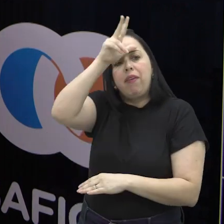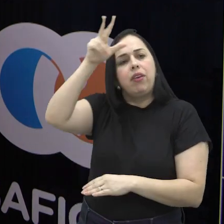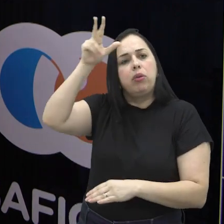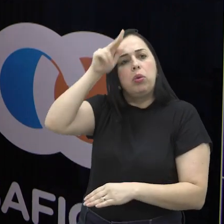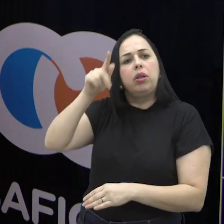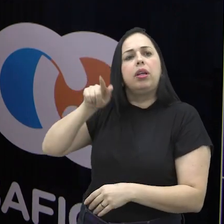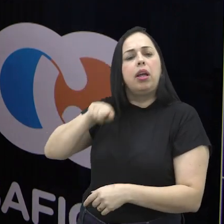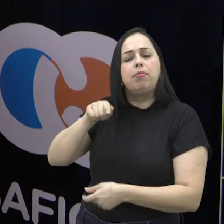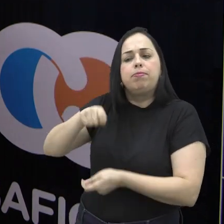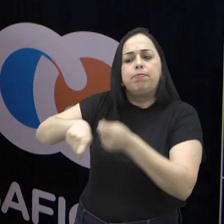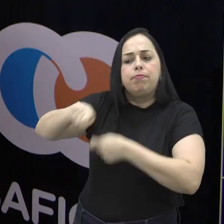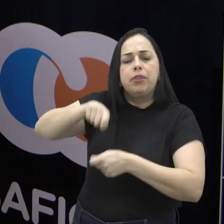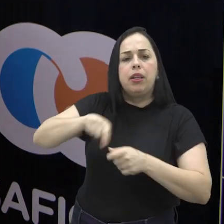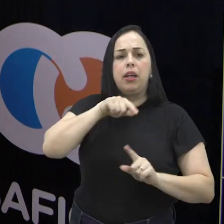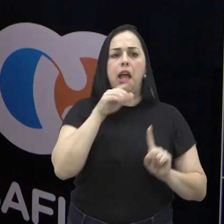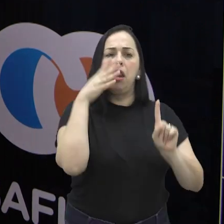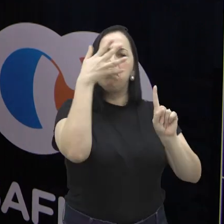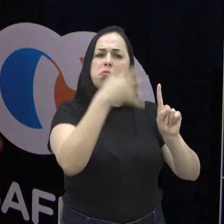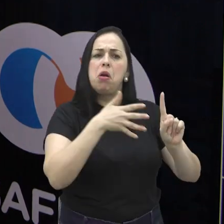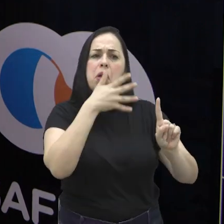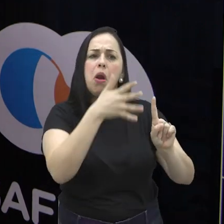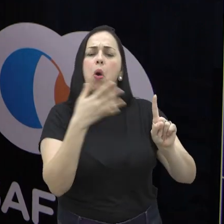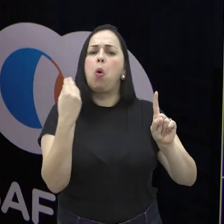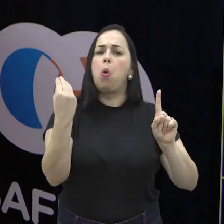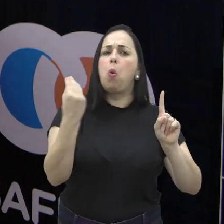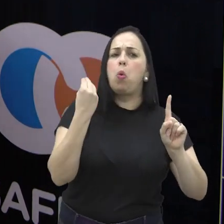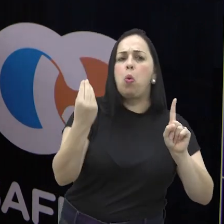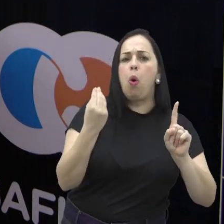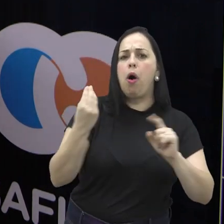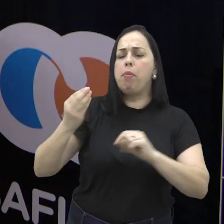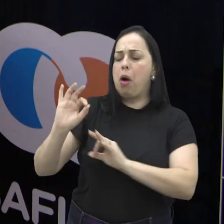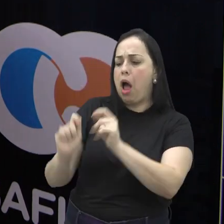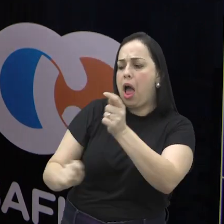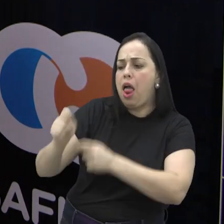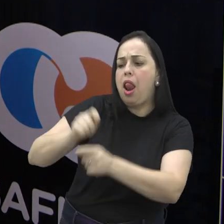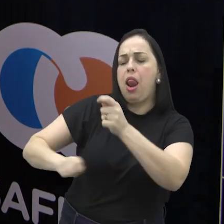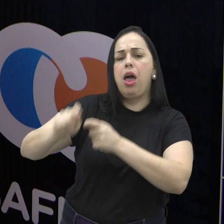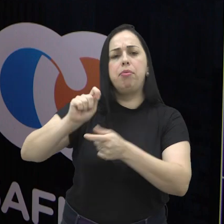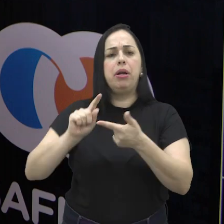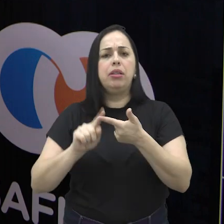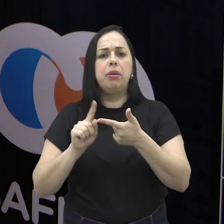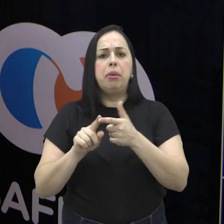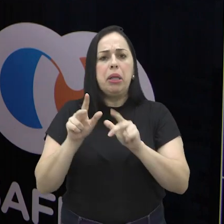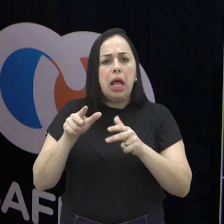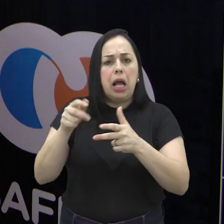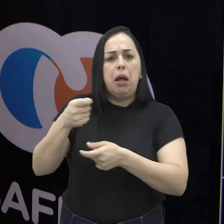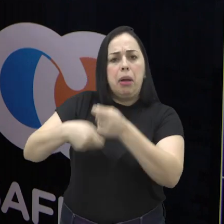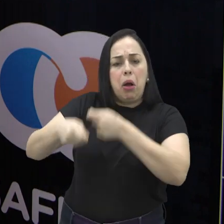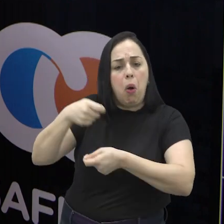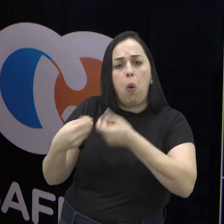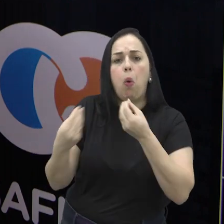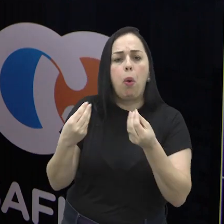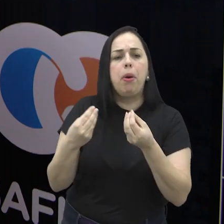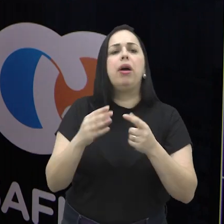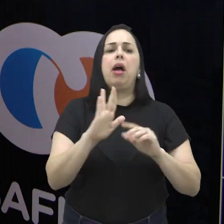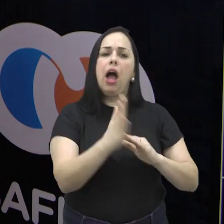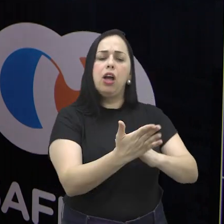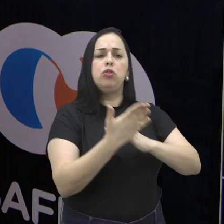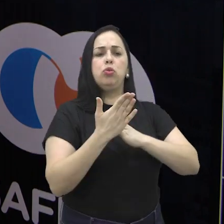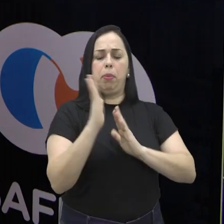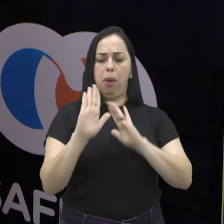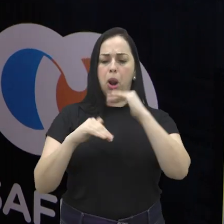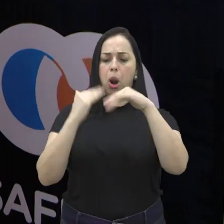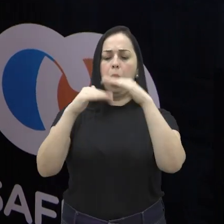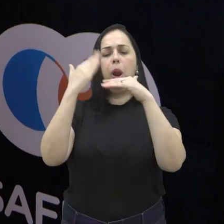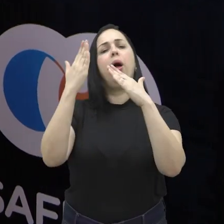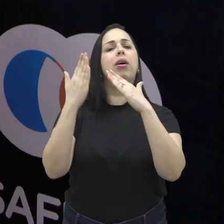público. Então eles dão uma palestra como fazer a gestão pública da cidade, Câmara Municipal. Isso é muito importante para o